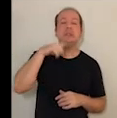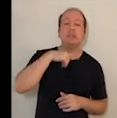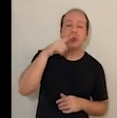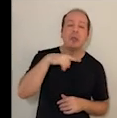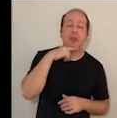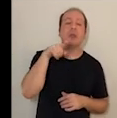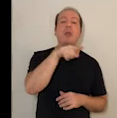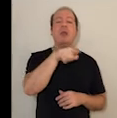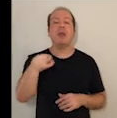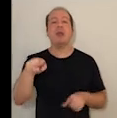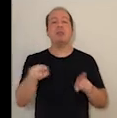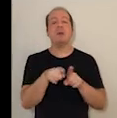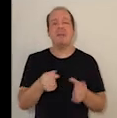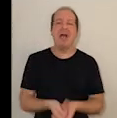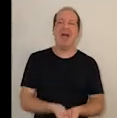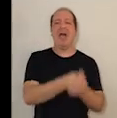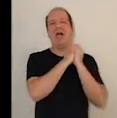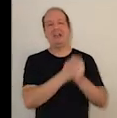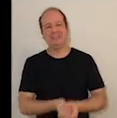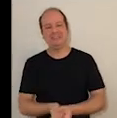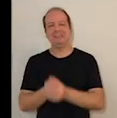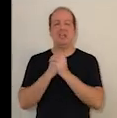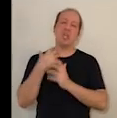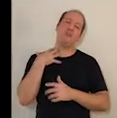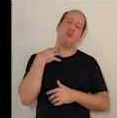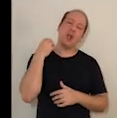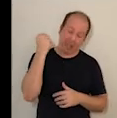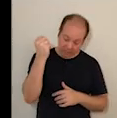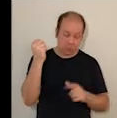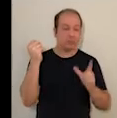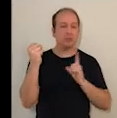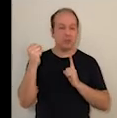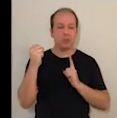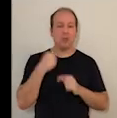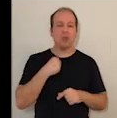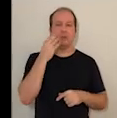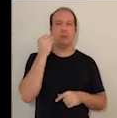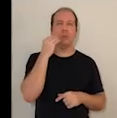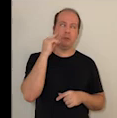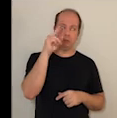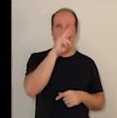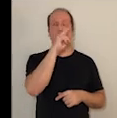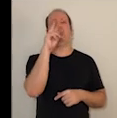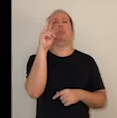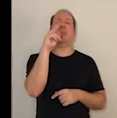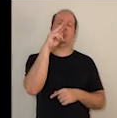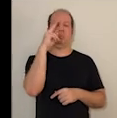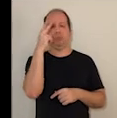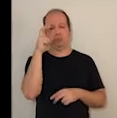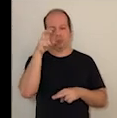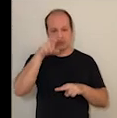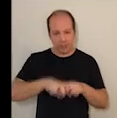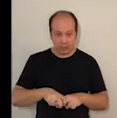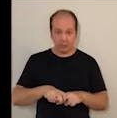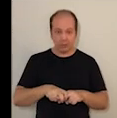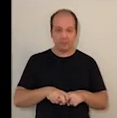ninguém teria recebido tantos açoites quanto ele antes de ser enforcado. Volpone quase desmaia e se senta